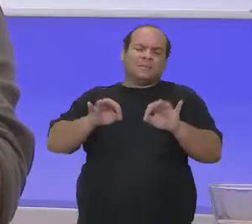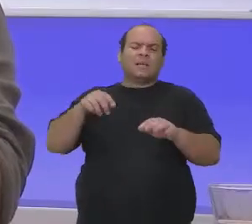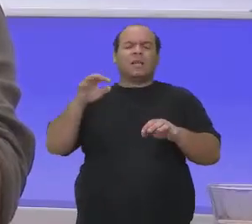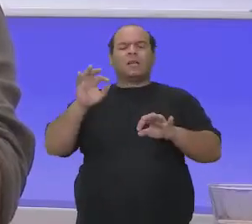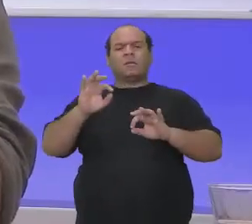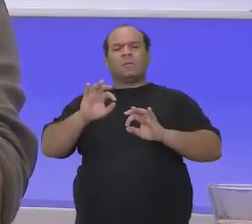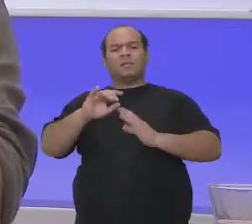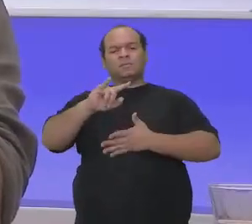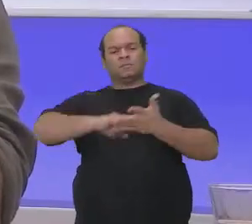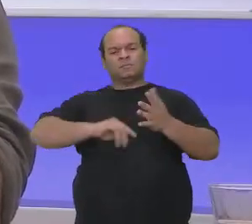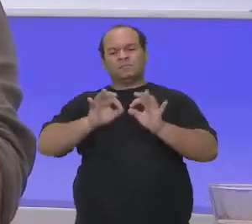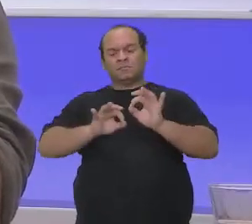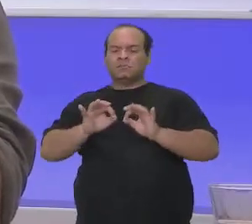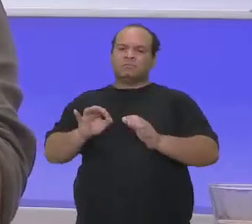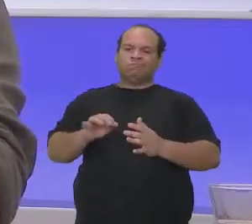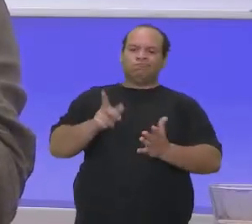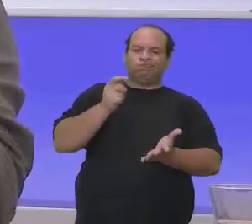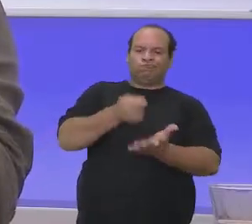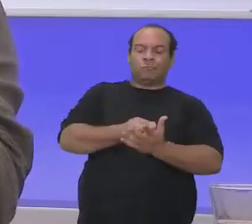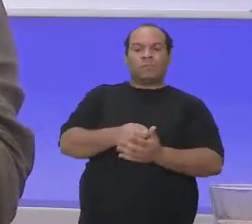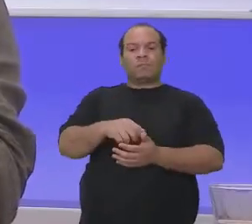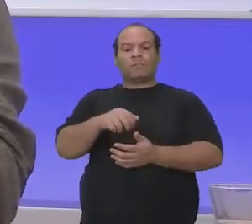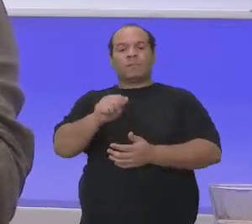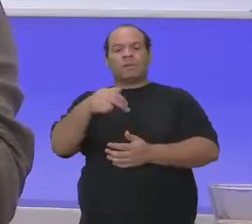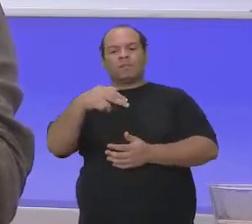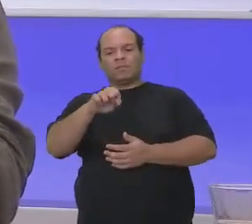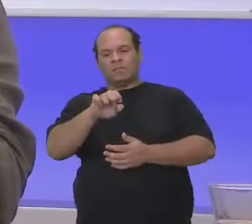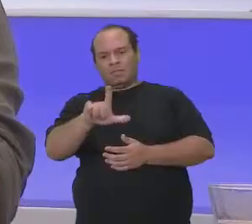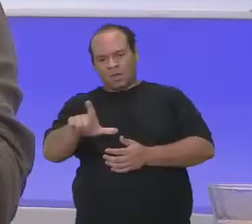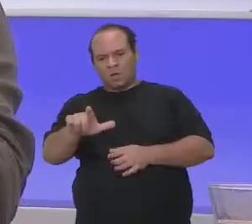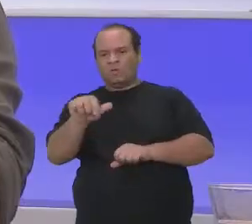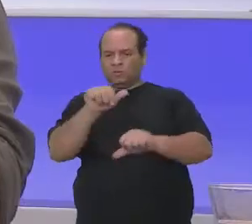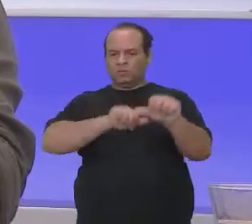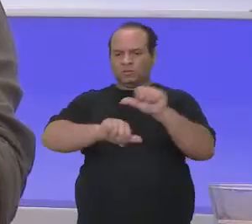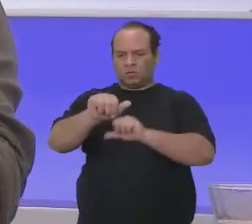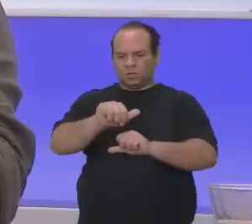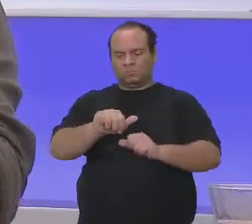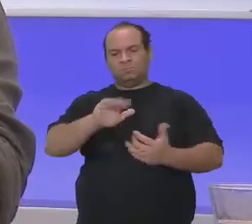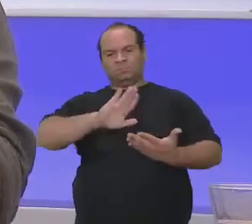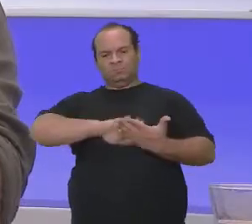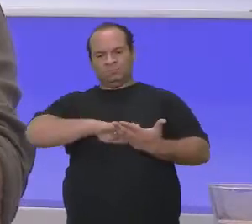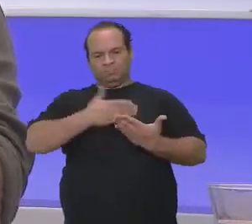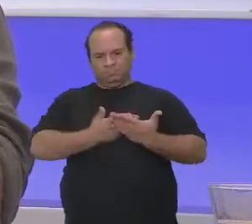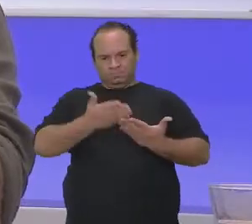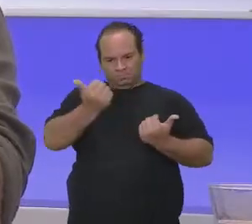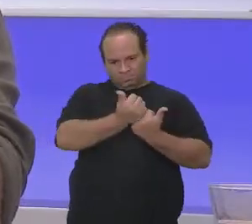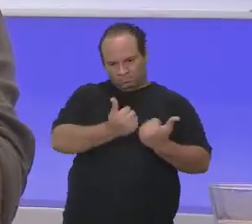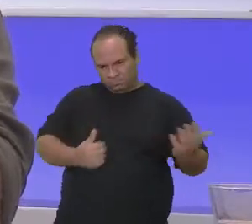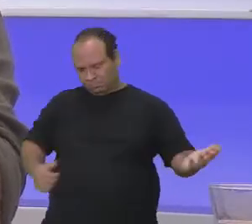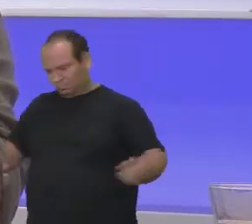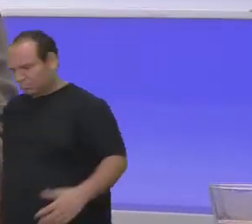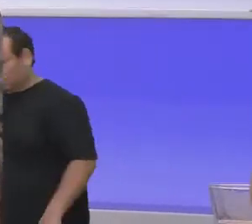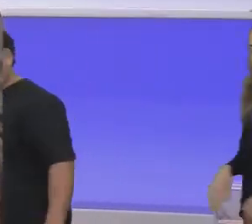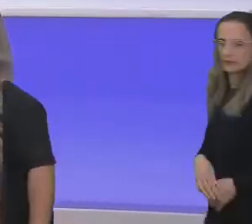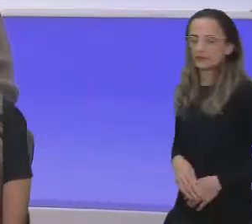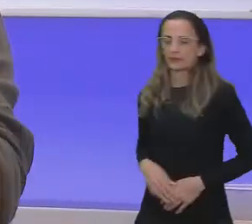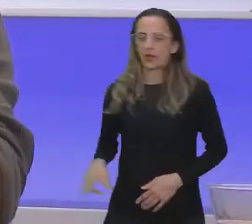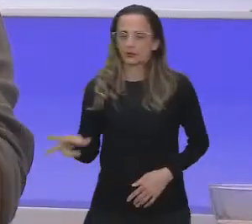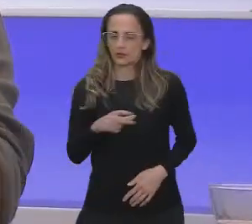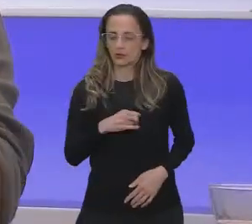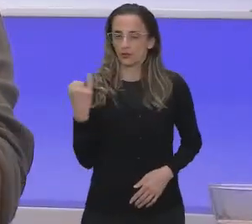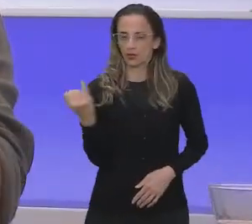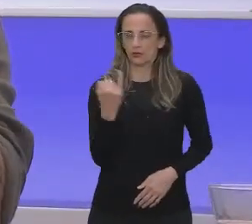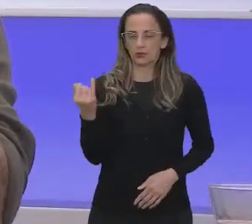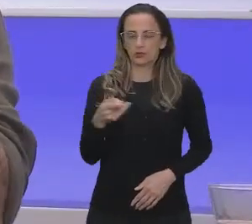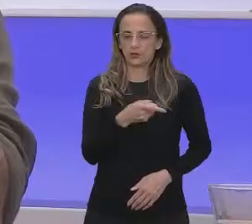vezes, e penalidades, a ANEEL que faz toda essa regulação. Por isso, quando a gente fala, nossa, é importante